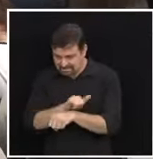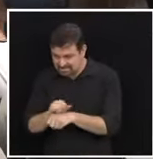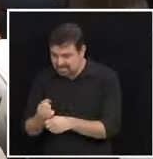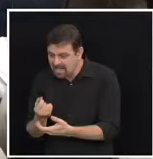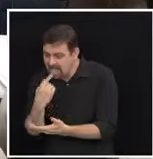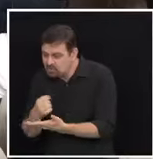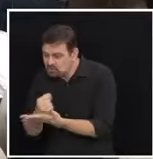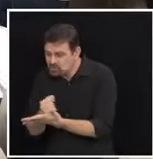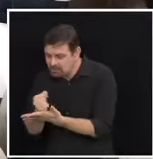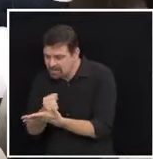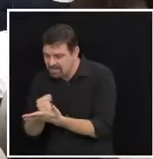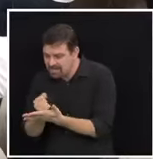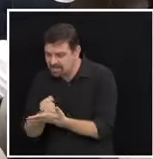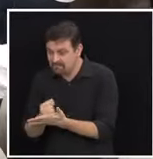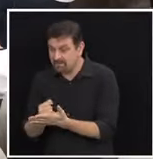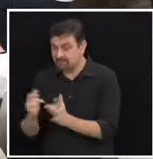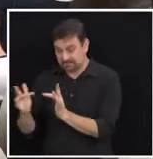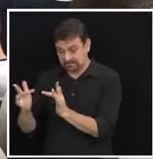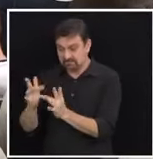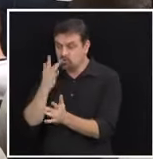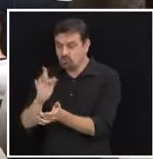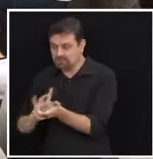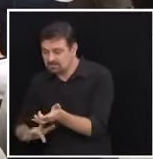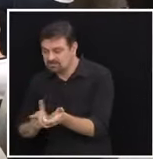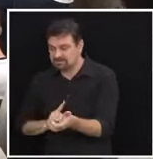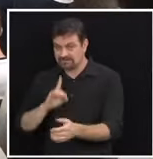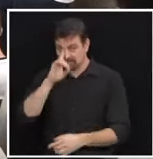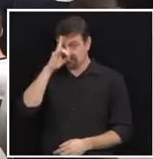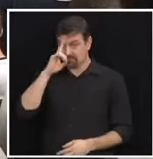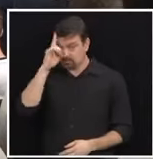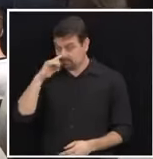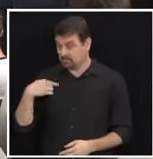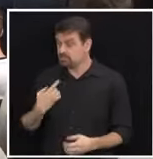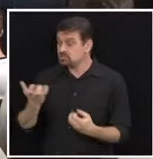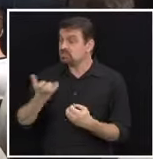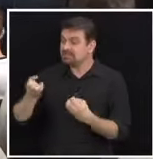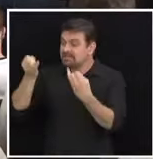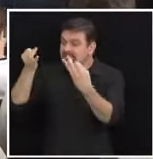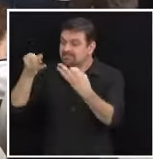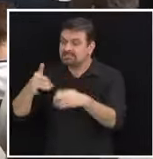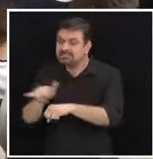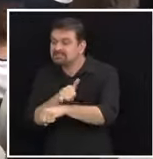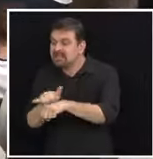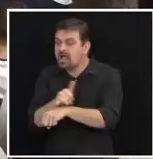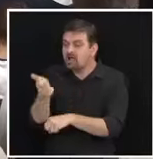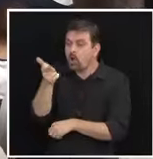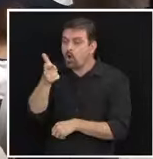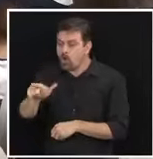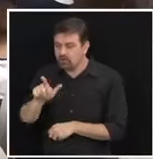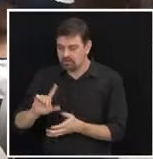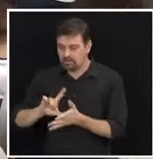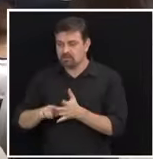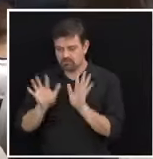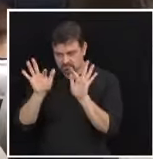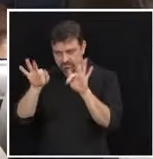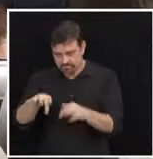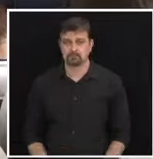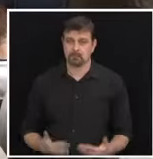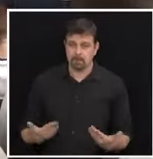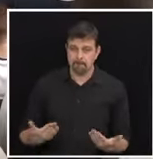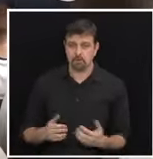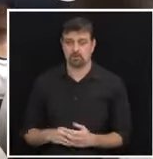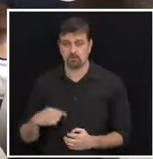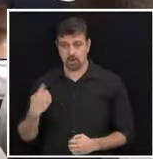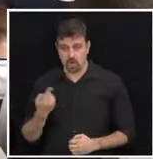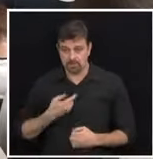PrEP agora, só para não ficar essa dúvida, porque já que a gente falou de um, vamos falar do outro e depois a gente encerra. O PEP que